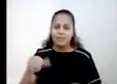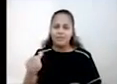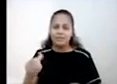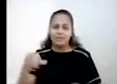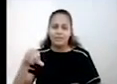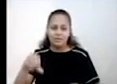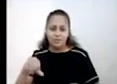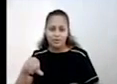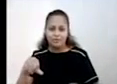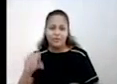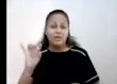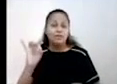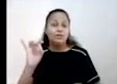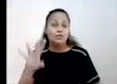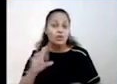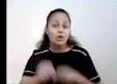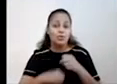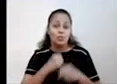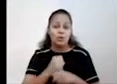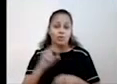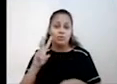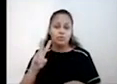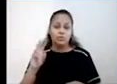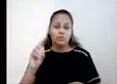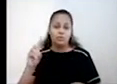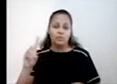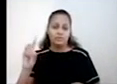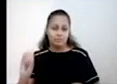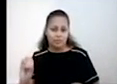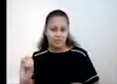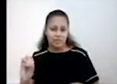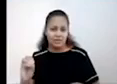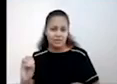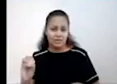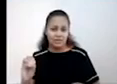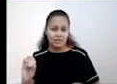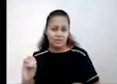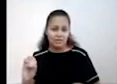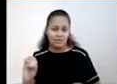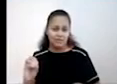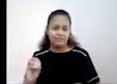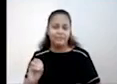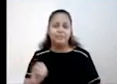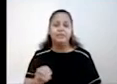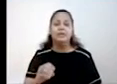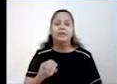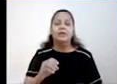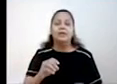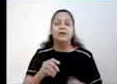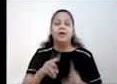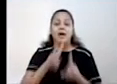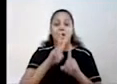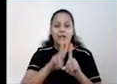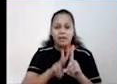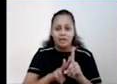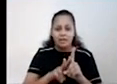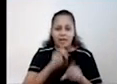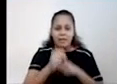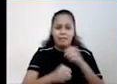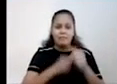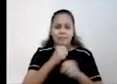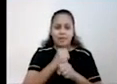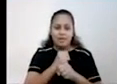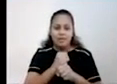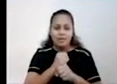1969 e só em 2010 a montagem da obra ocorreu durante a 29ª Bienal Internacional de